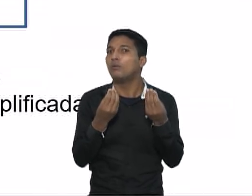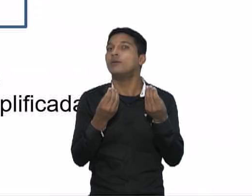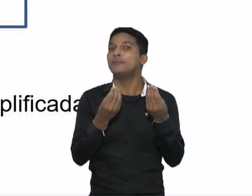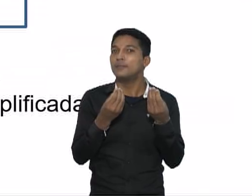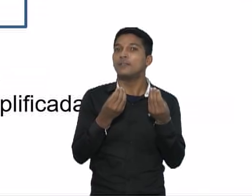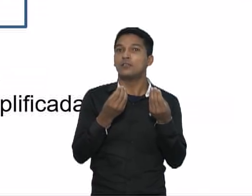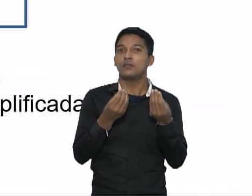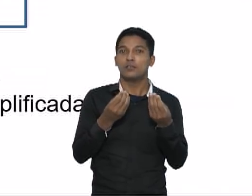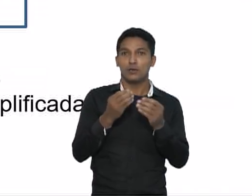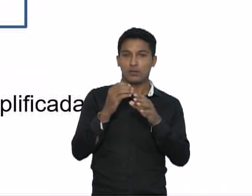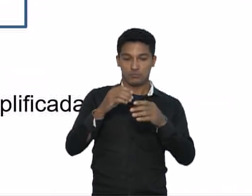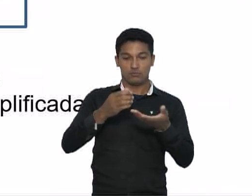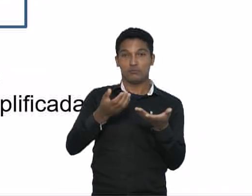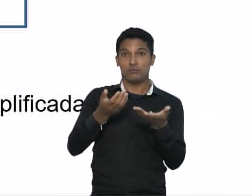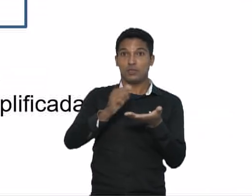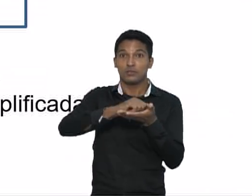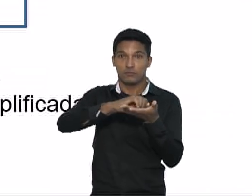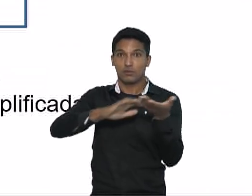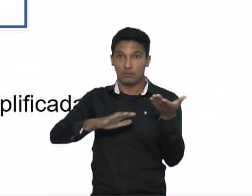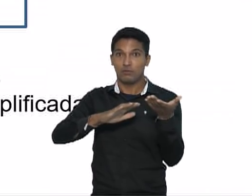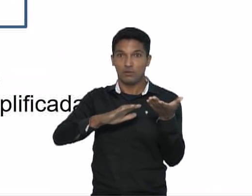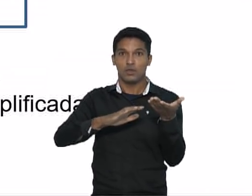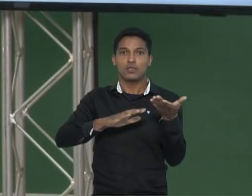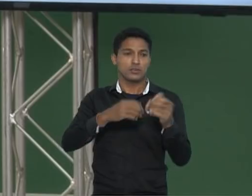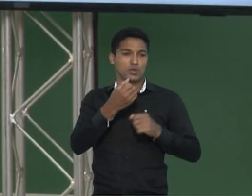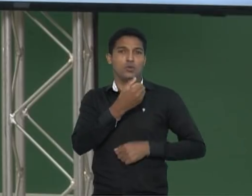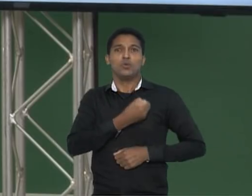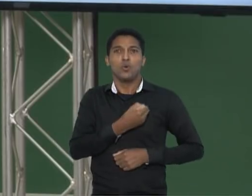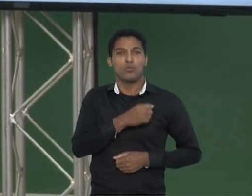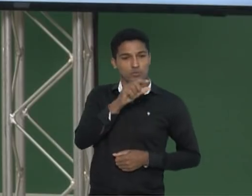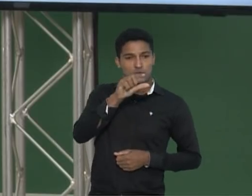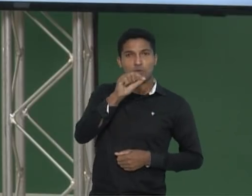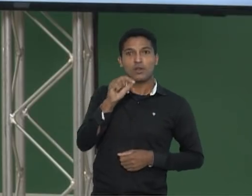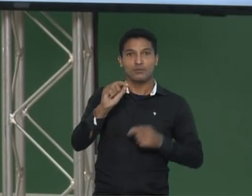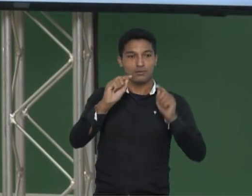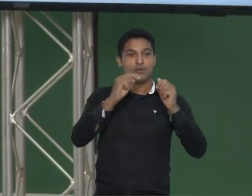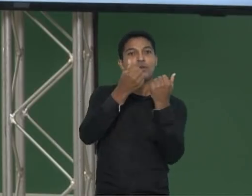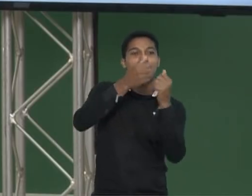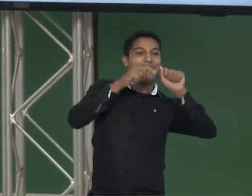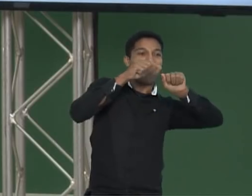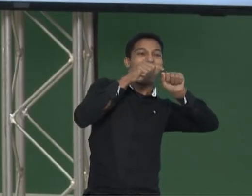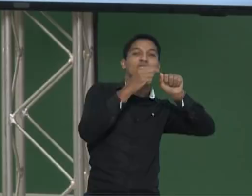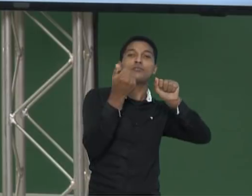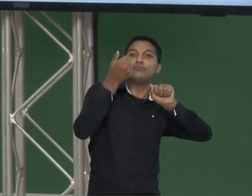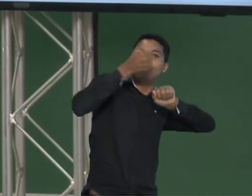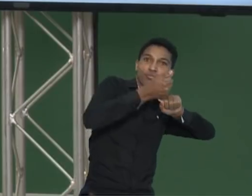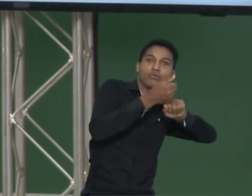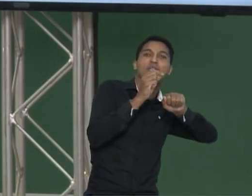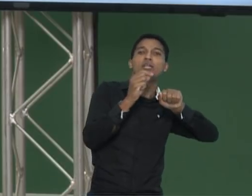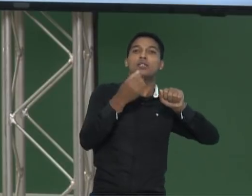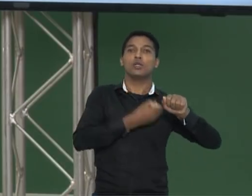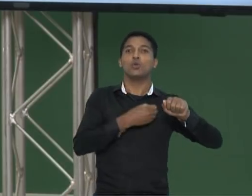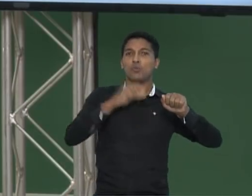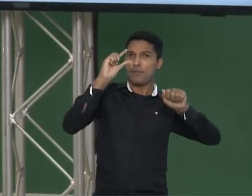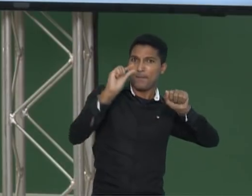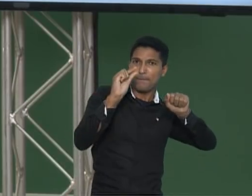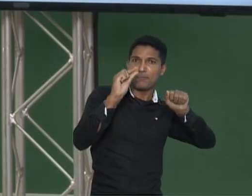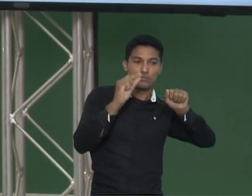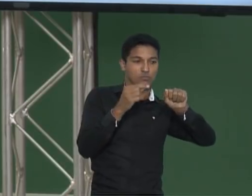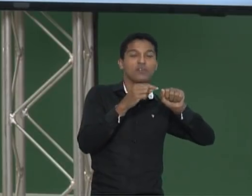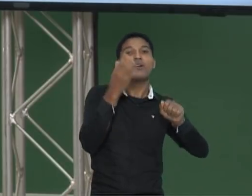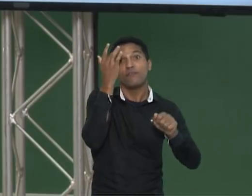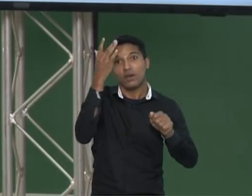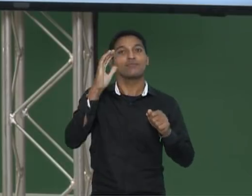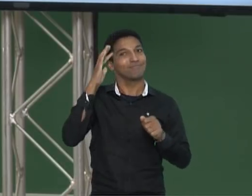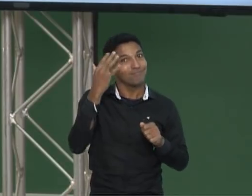você escolher algum número, escolha números menores, que daí facilita a sua resolução.